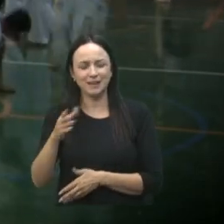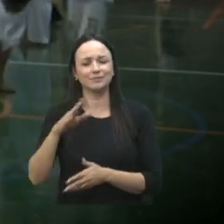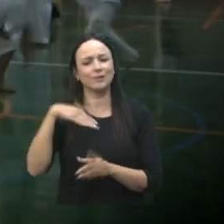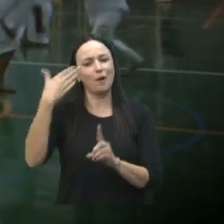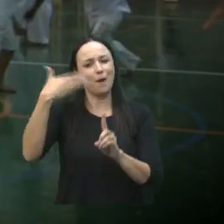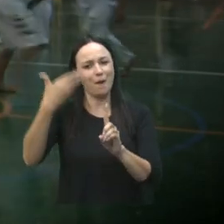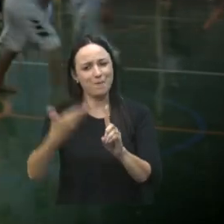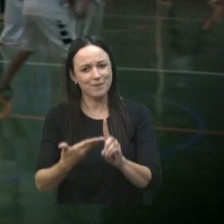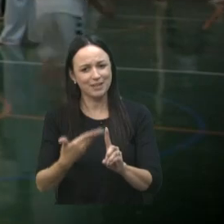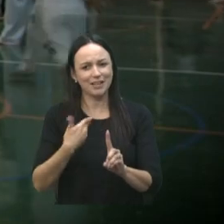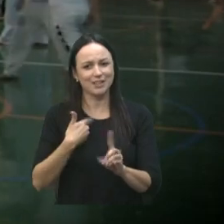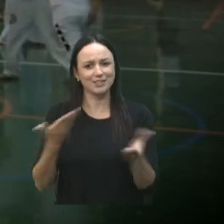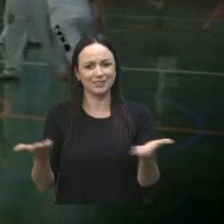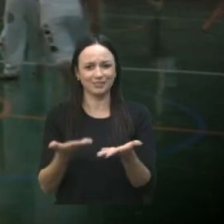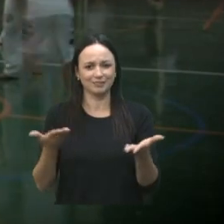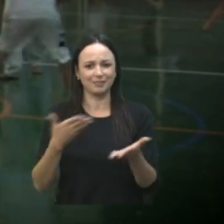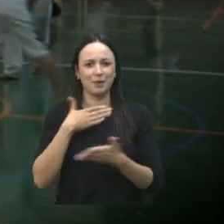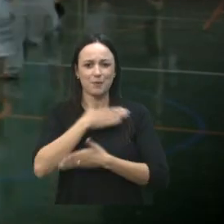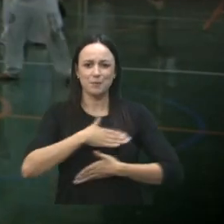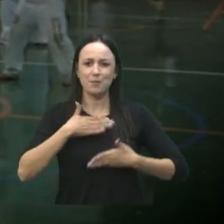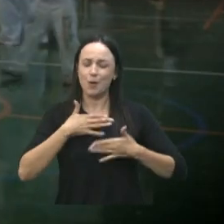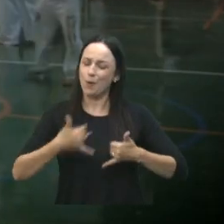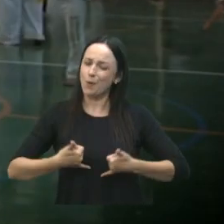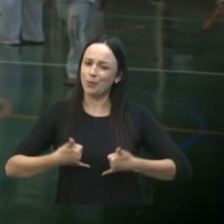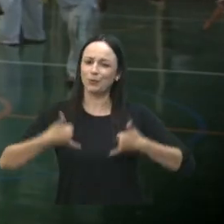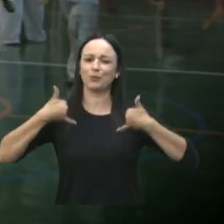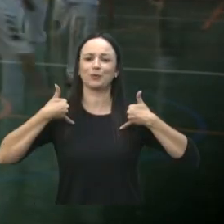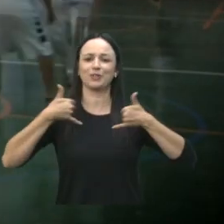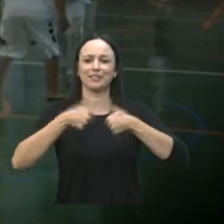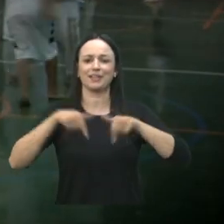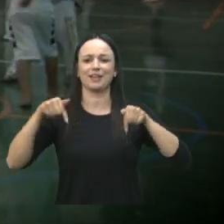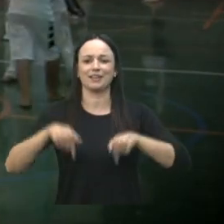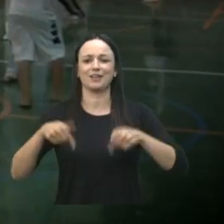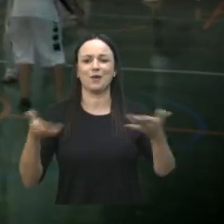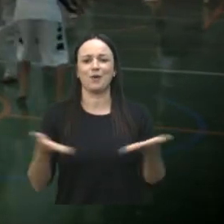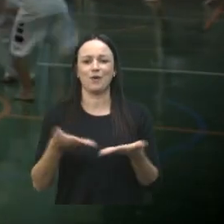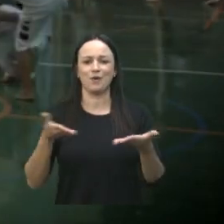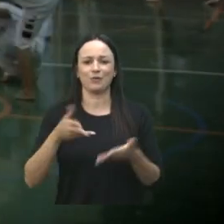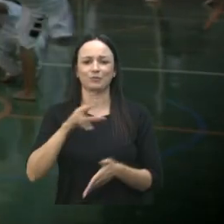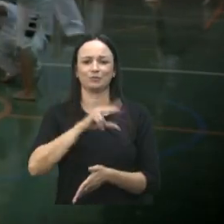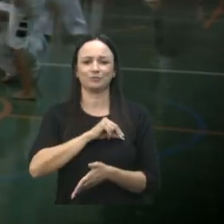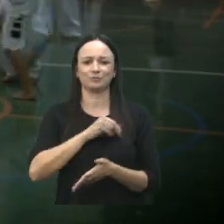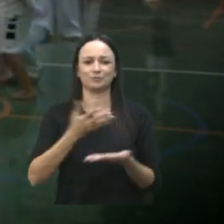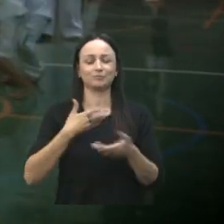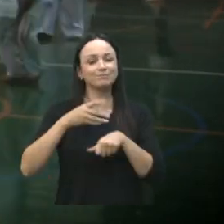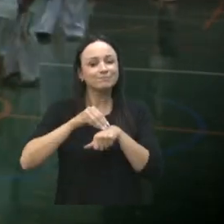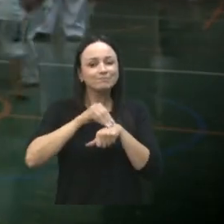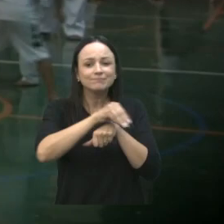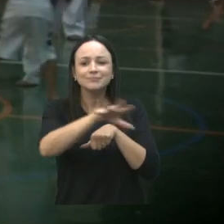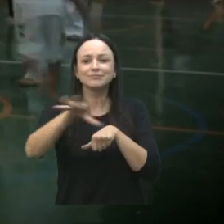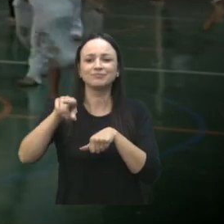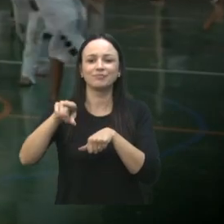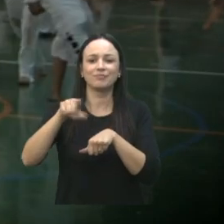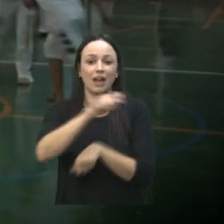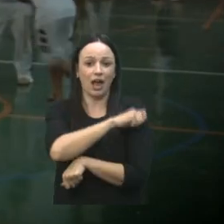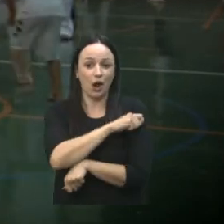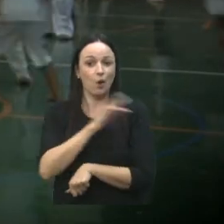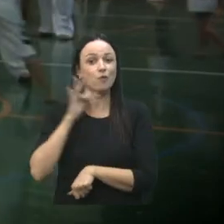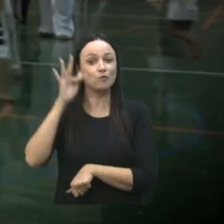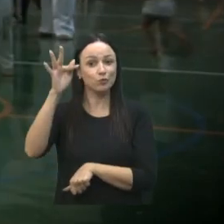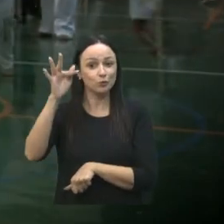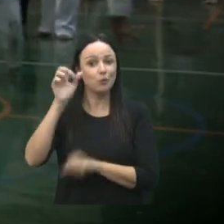homenagem que estou recebendo aí. É o maior prazer, o maior orgulho de estar aqui hoje recebendo essa medalha e passar para os meus alunos que um dia eles podem estar aqui